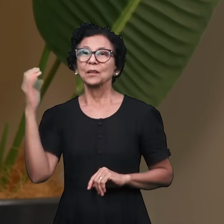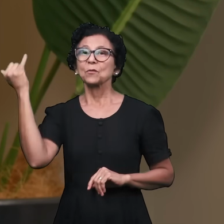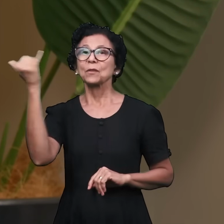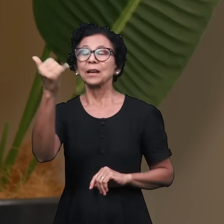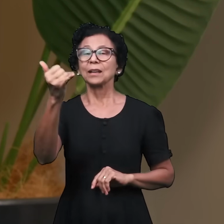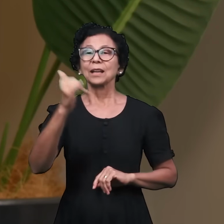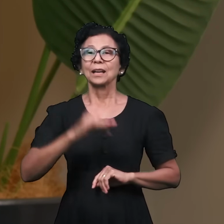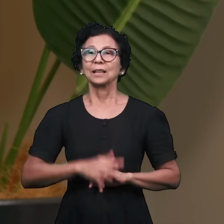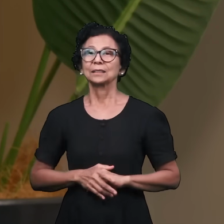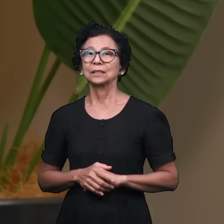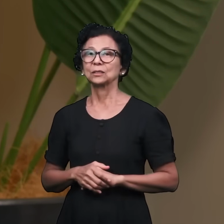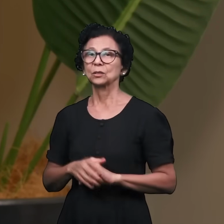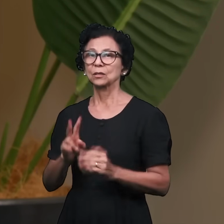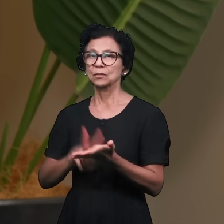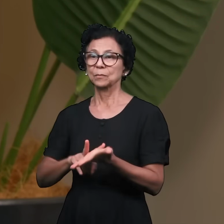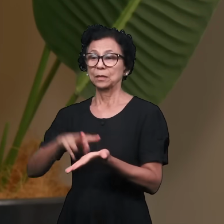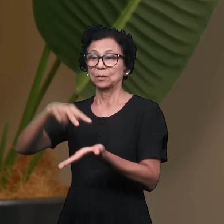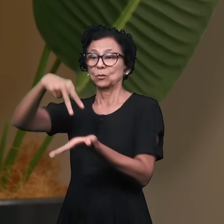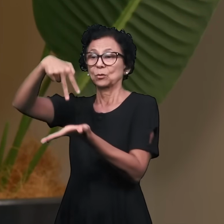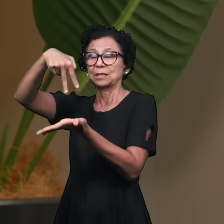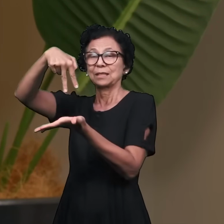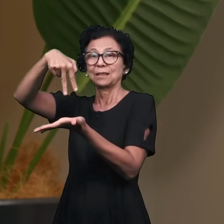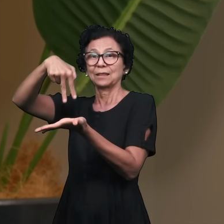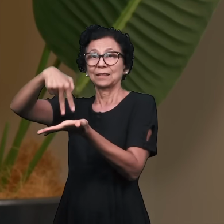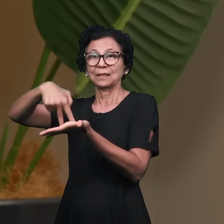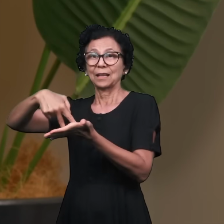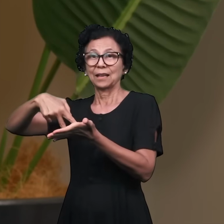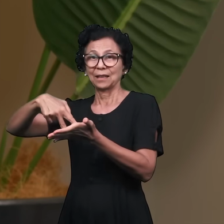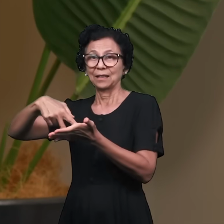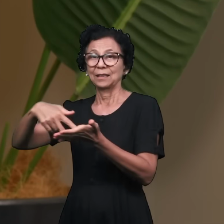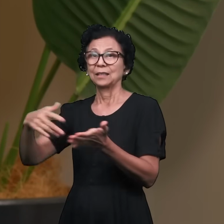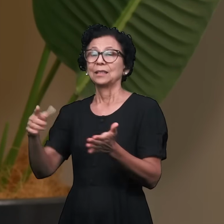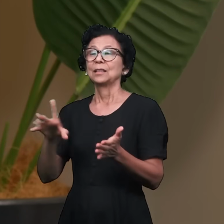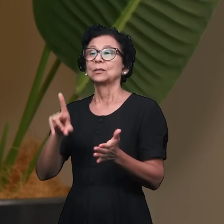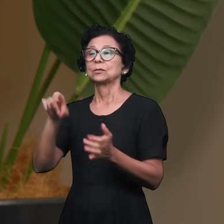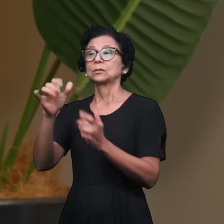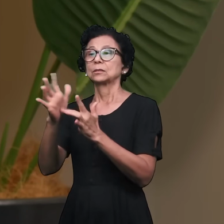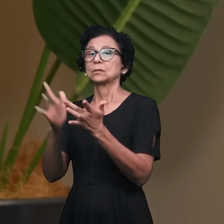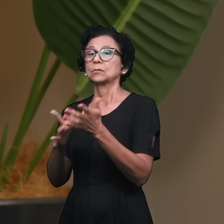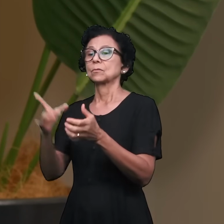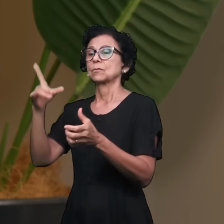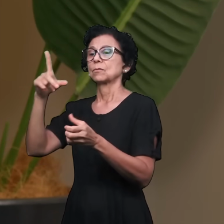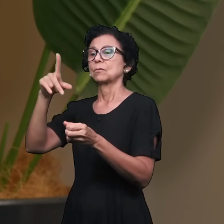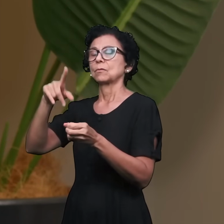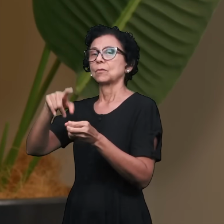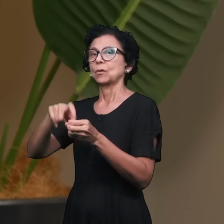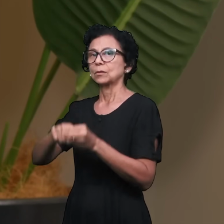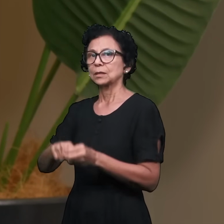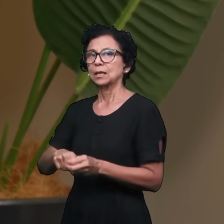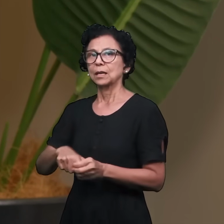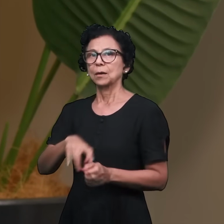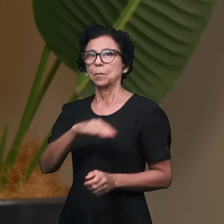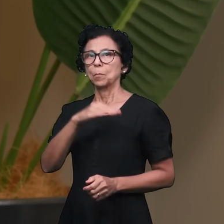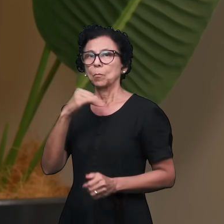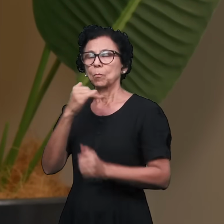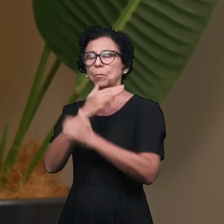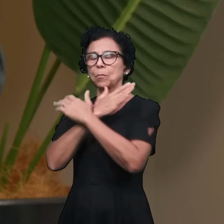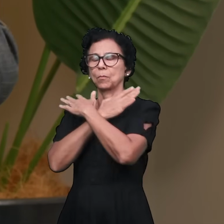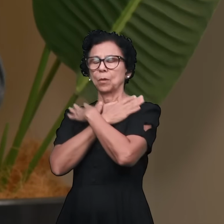nós vamos despertar desse sono. Quando Jesus voltar, os que estiverem